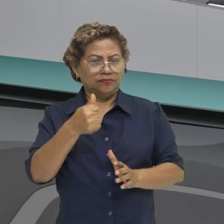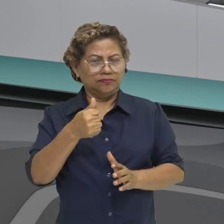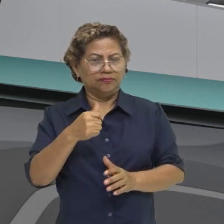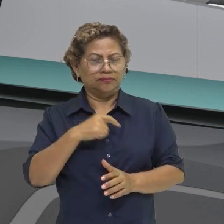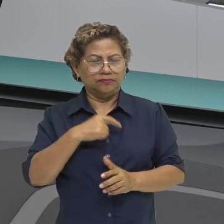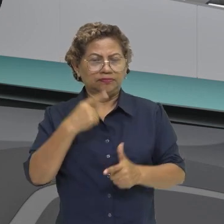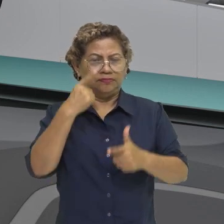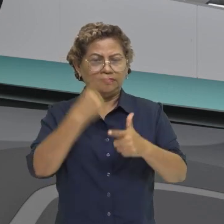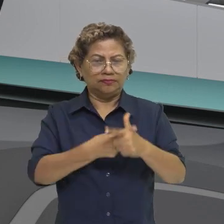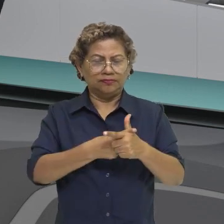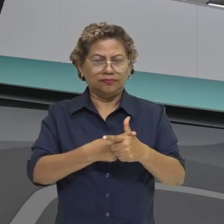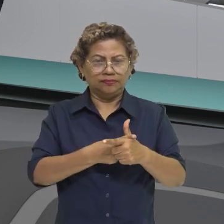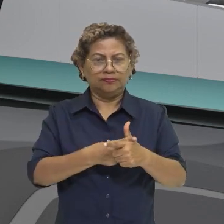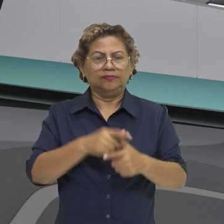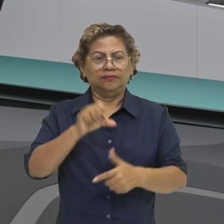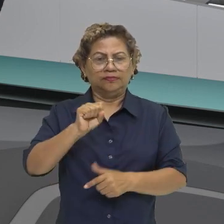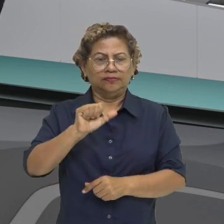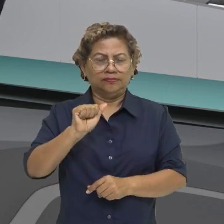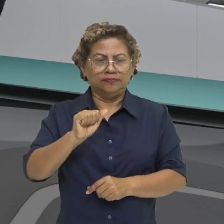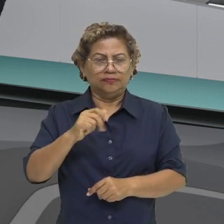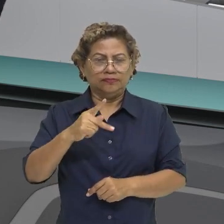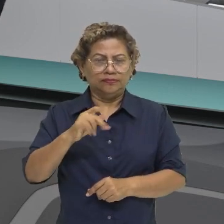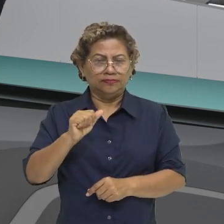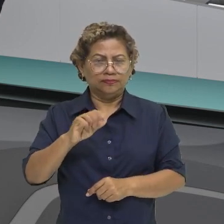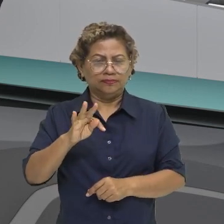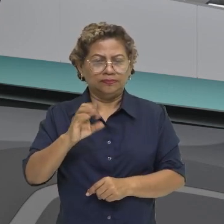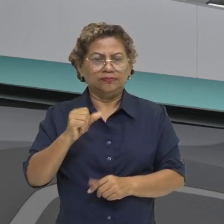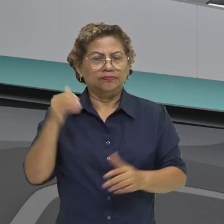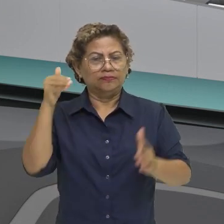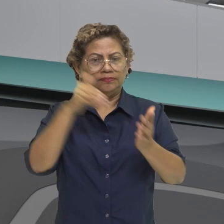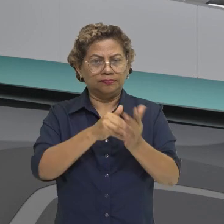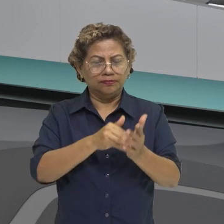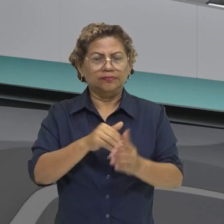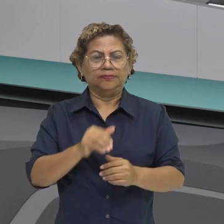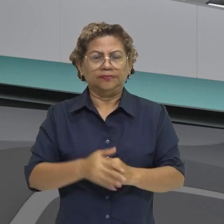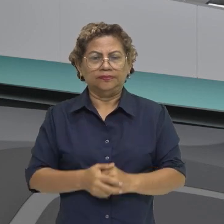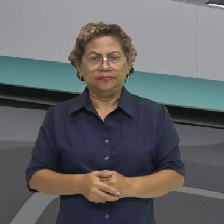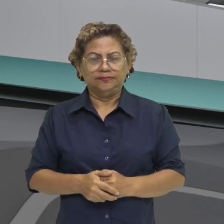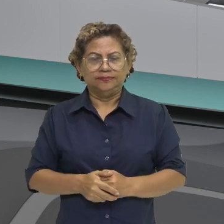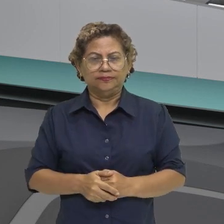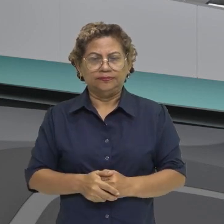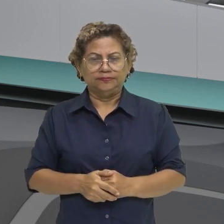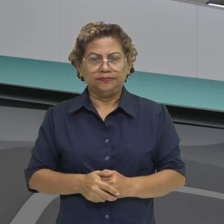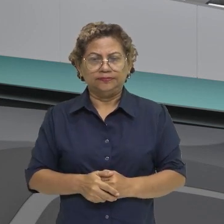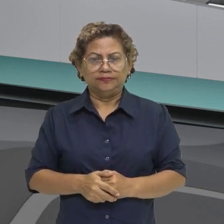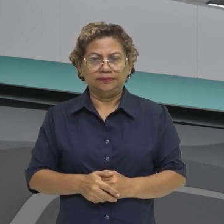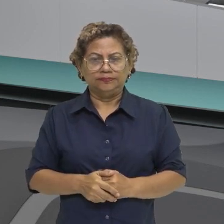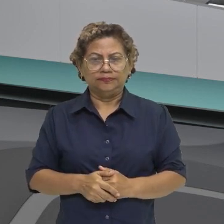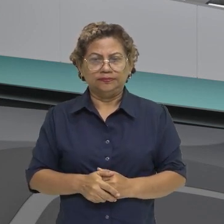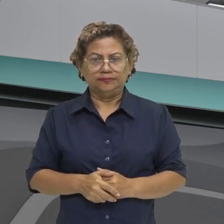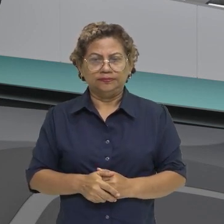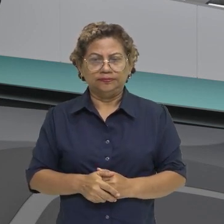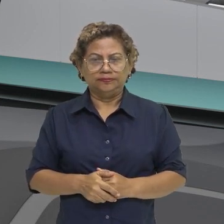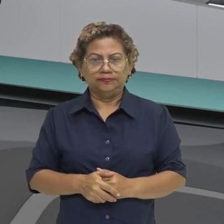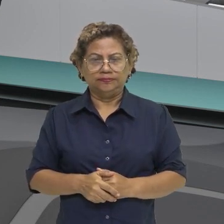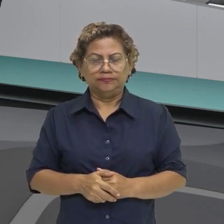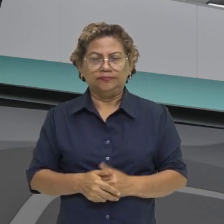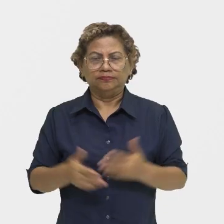sapato. E por último, nós temos a função